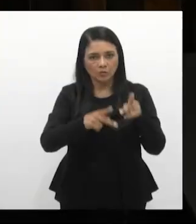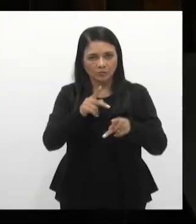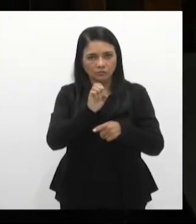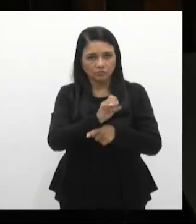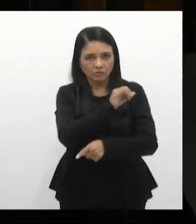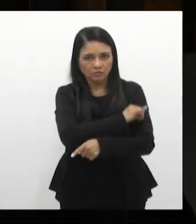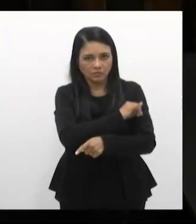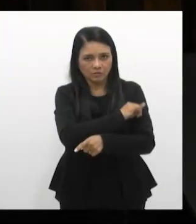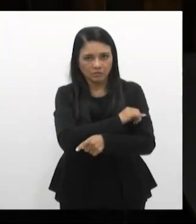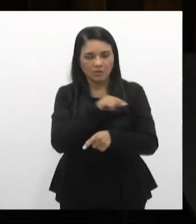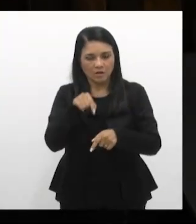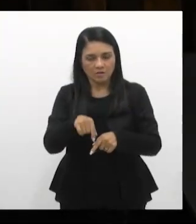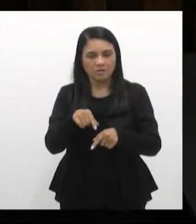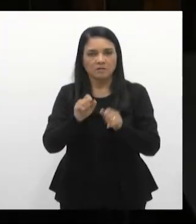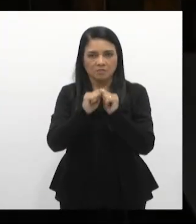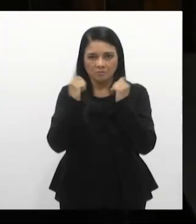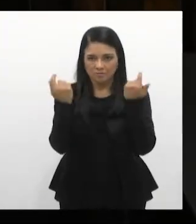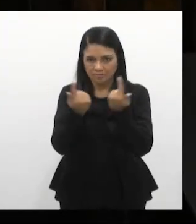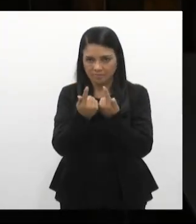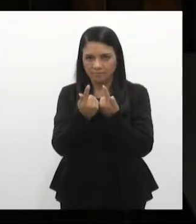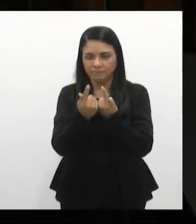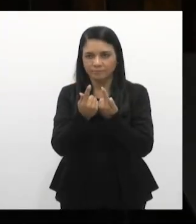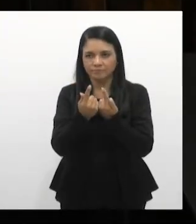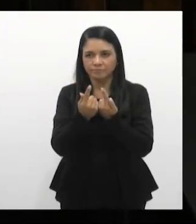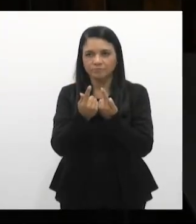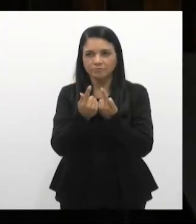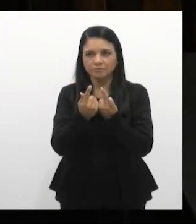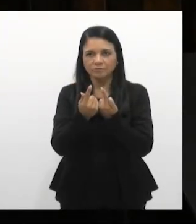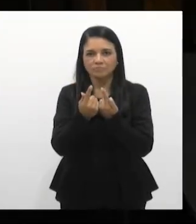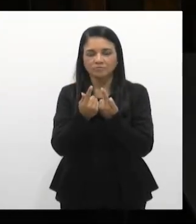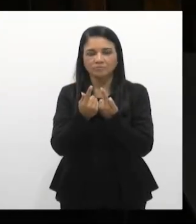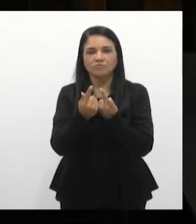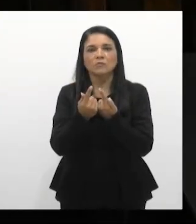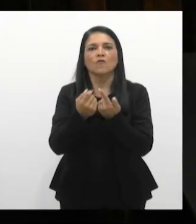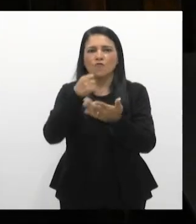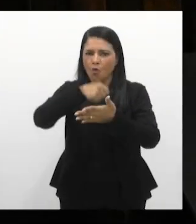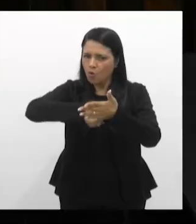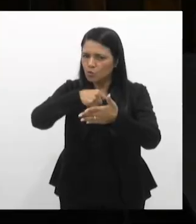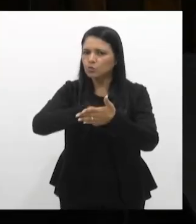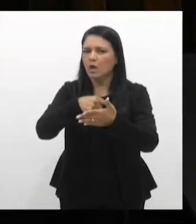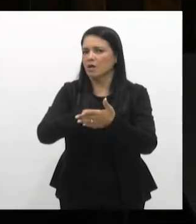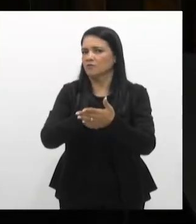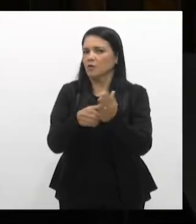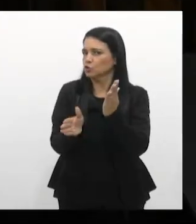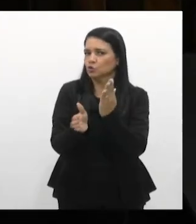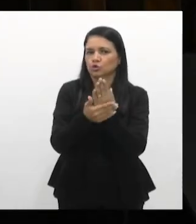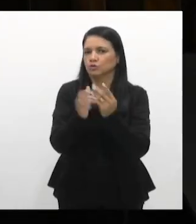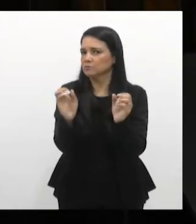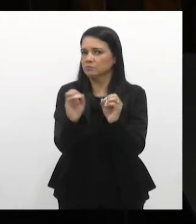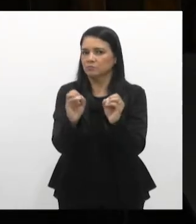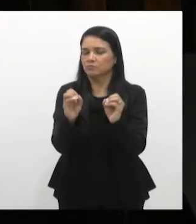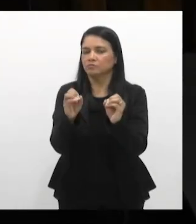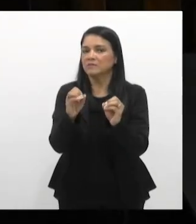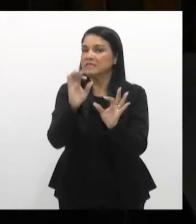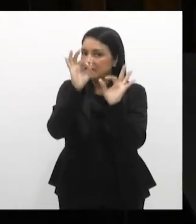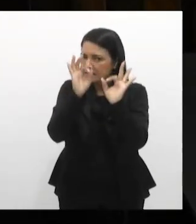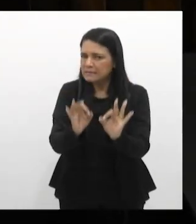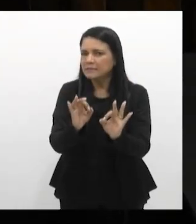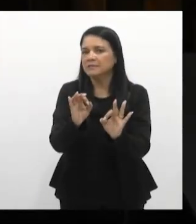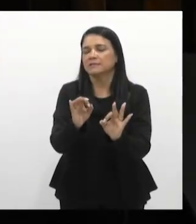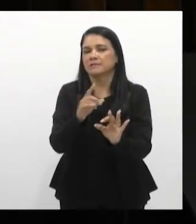à frente dessa Assembleia Legislativa, isso não vai ficar no oculto. Você pode ter certeza